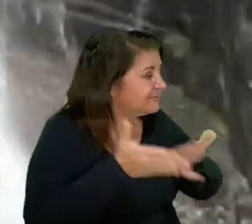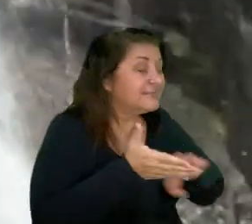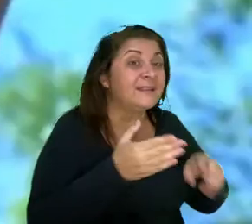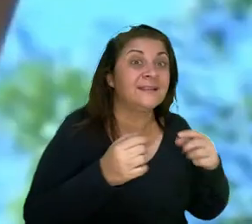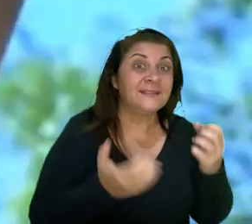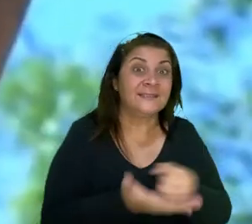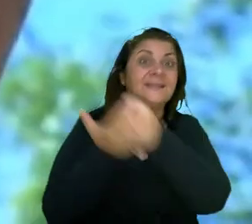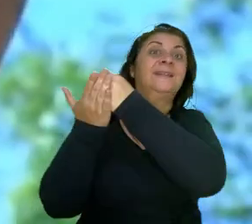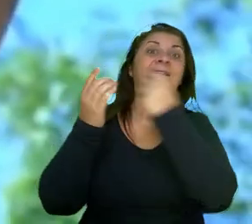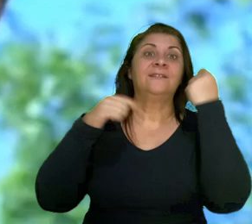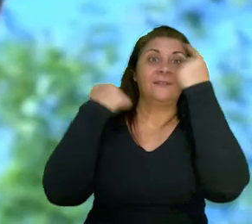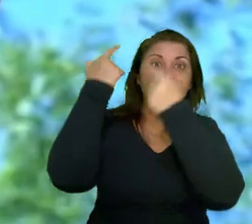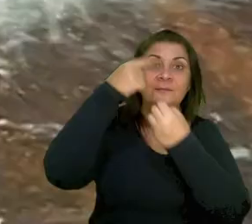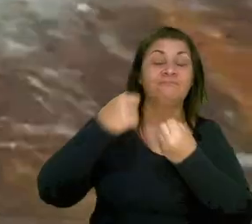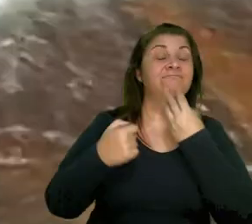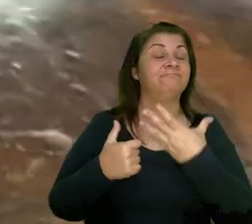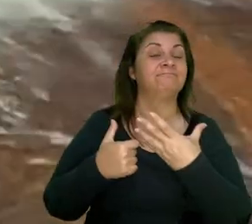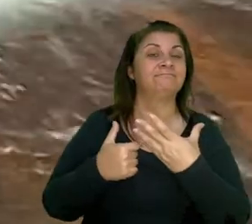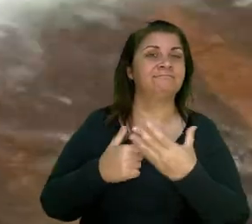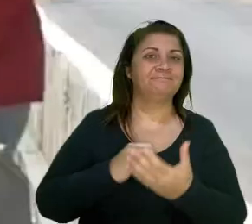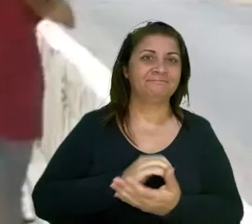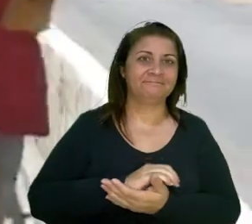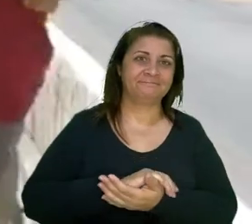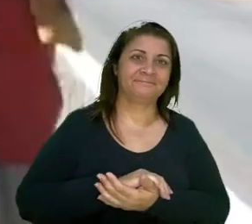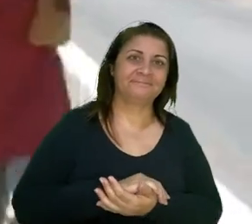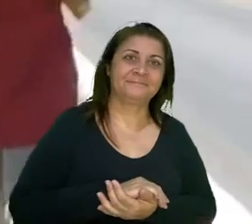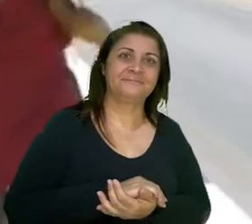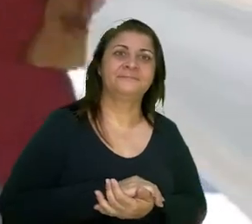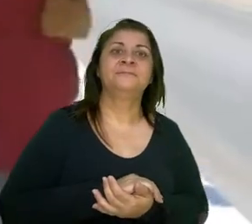o zóio bom.